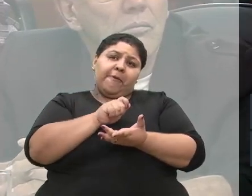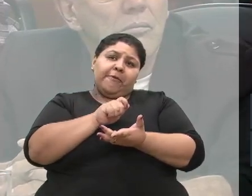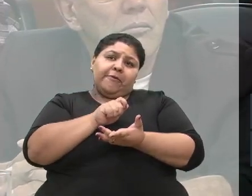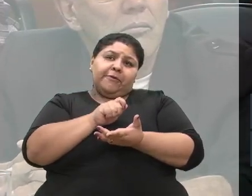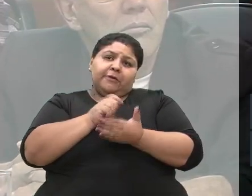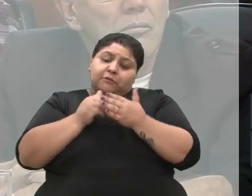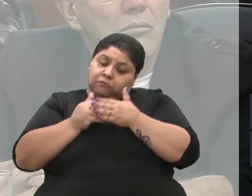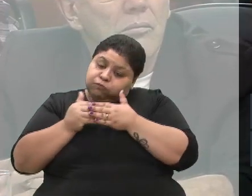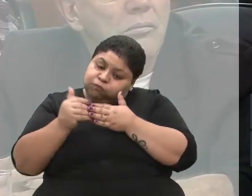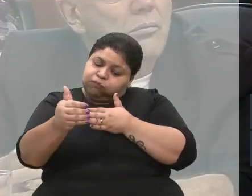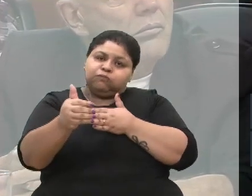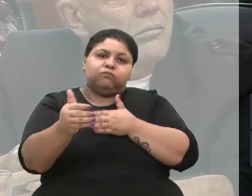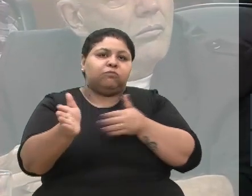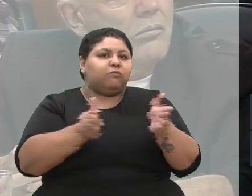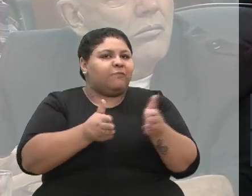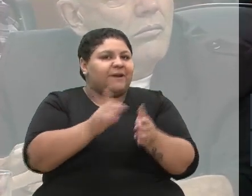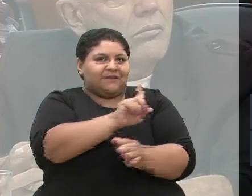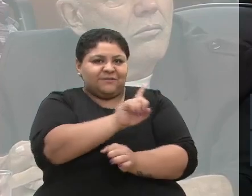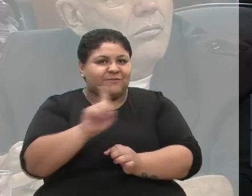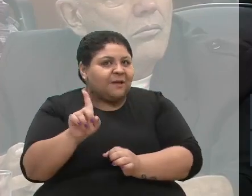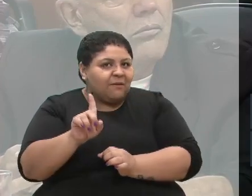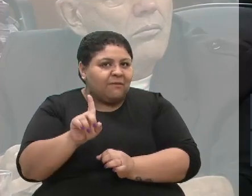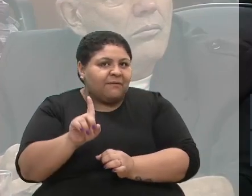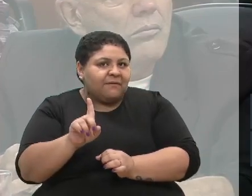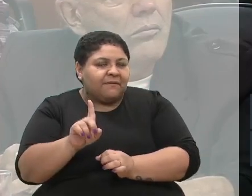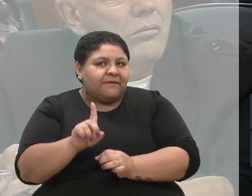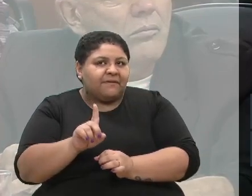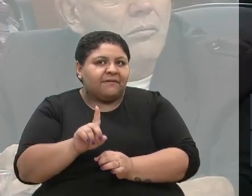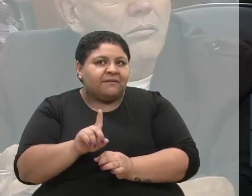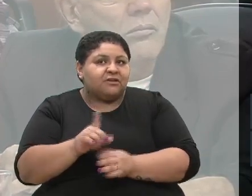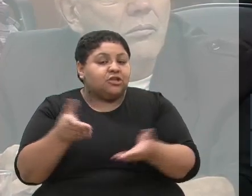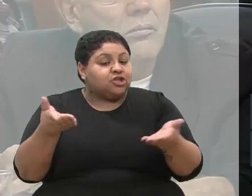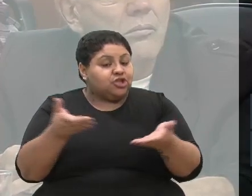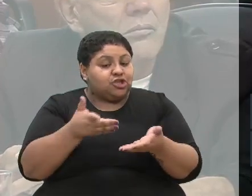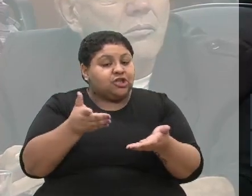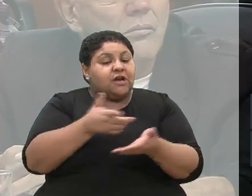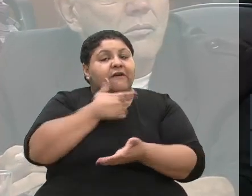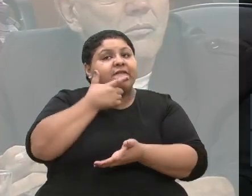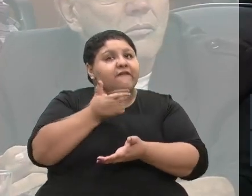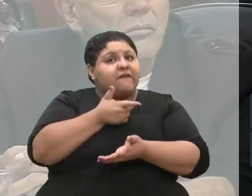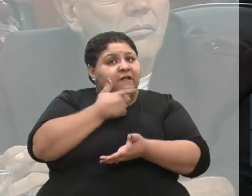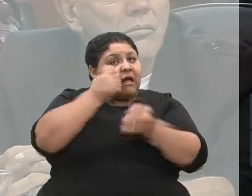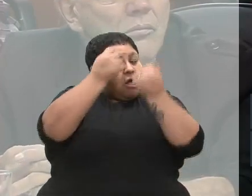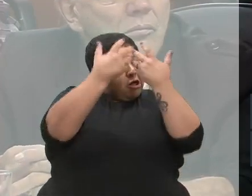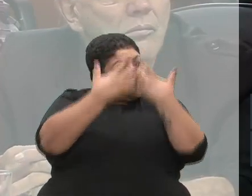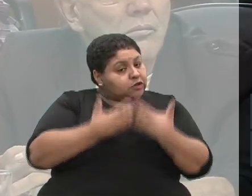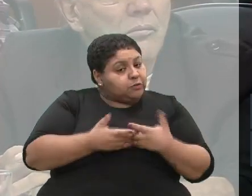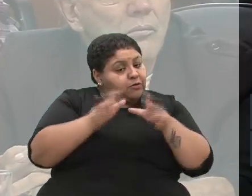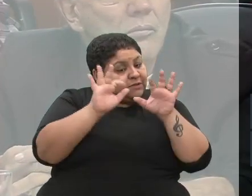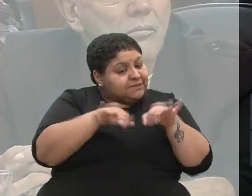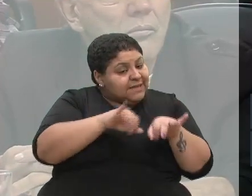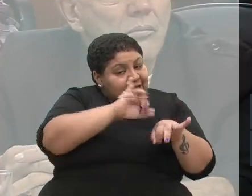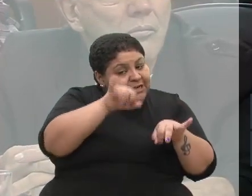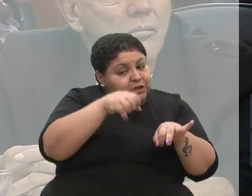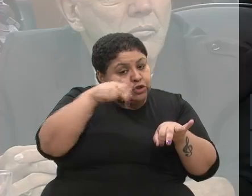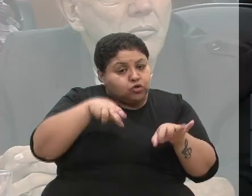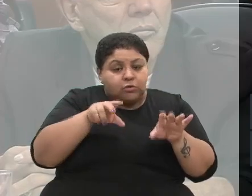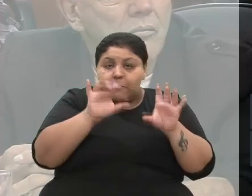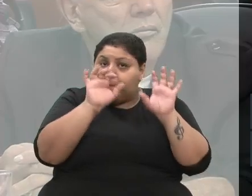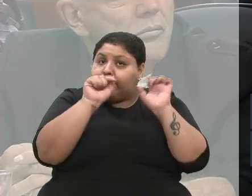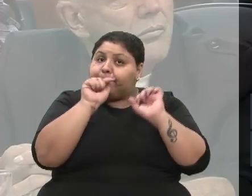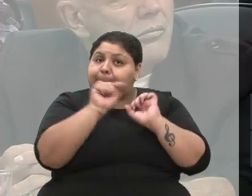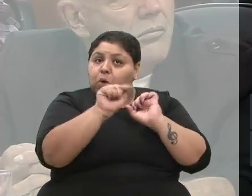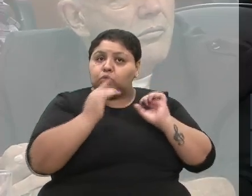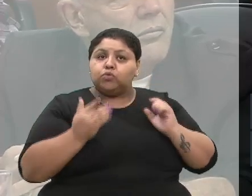mais o prazo. O hospital, ele já falou, já disse, já veio que agora encerra em junho, e deu.